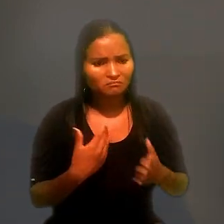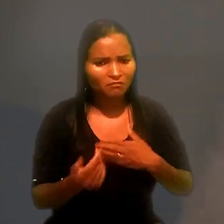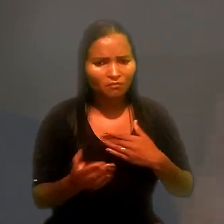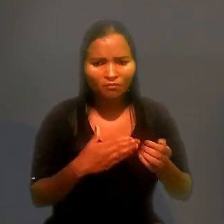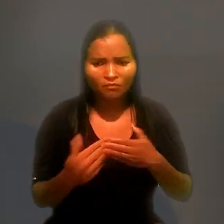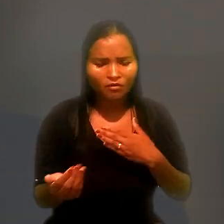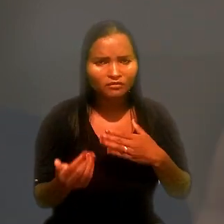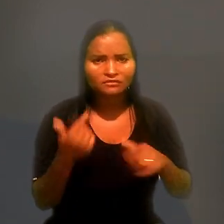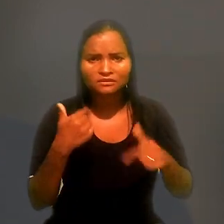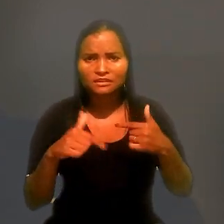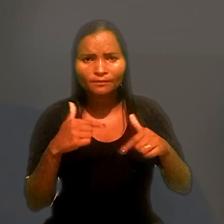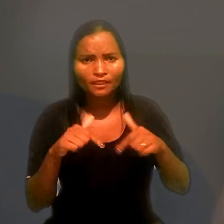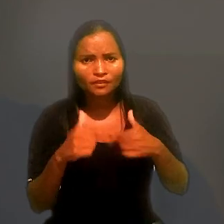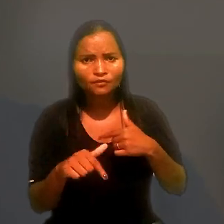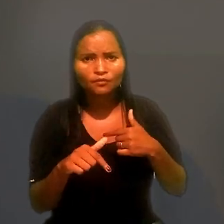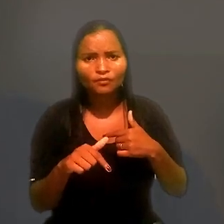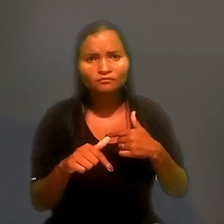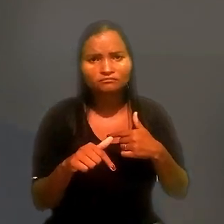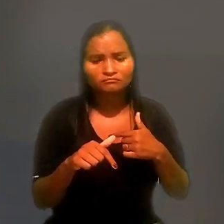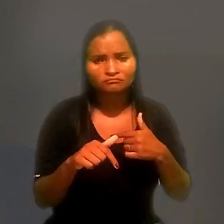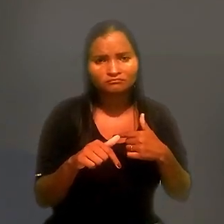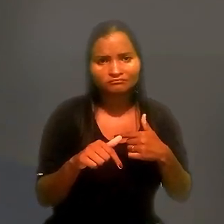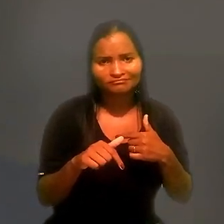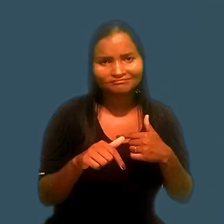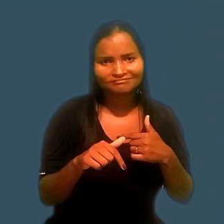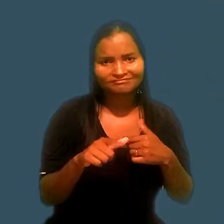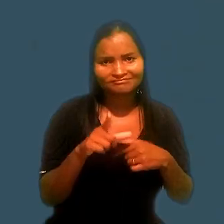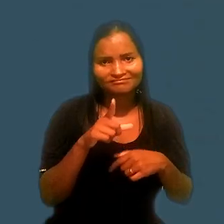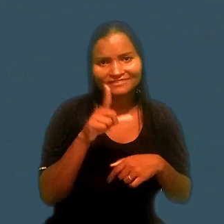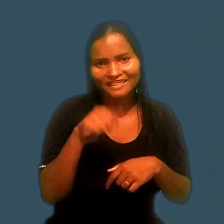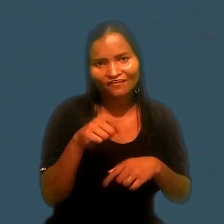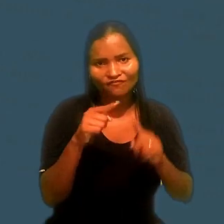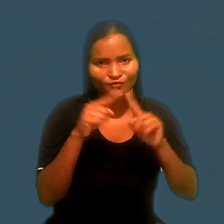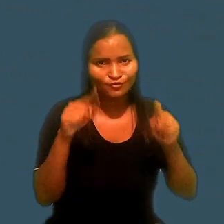de ser ou não um trabalhador, um empregado subordinado.